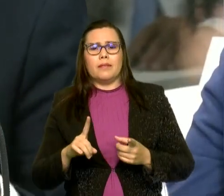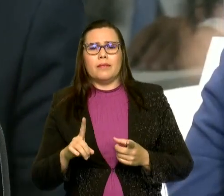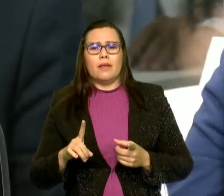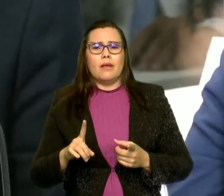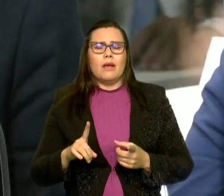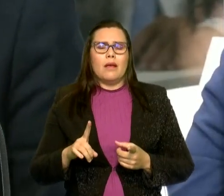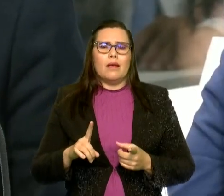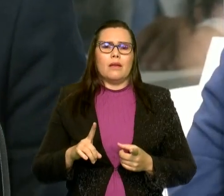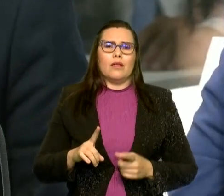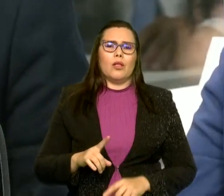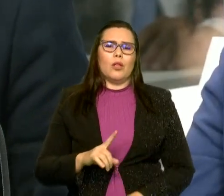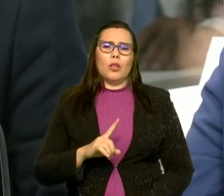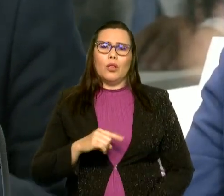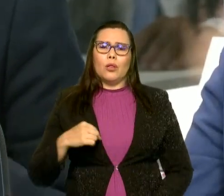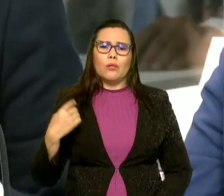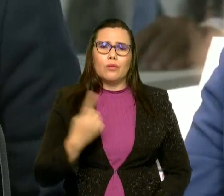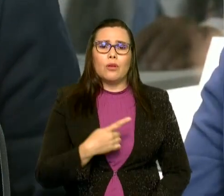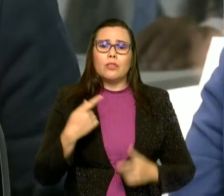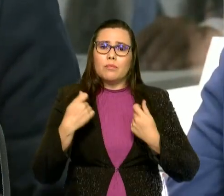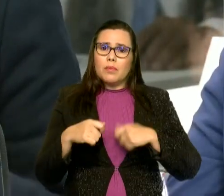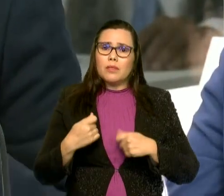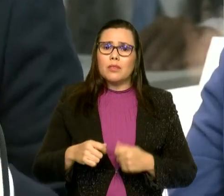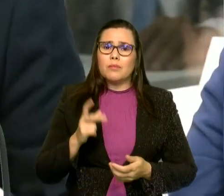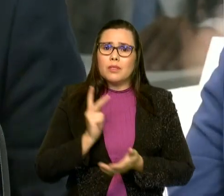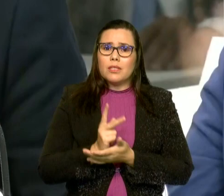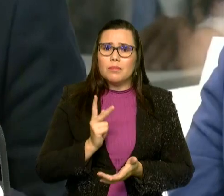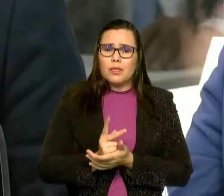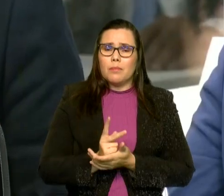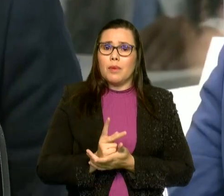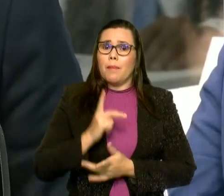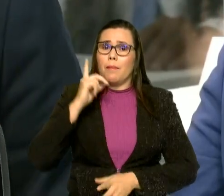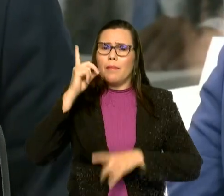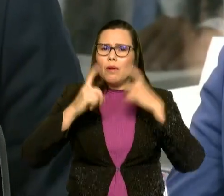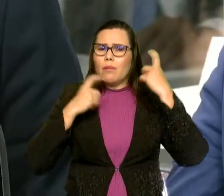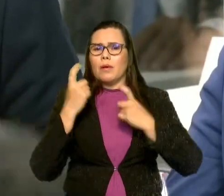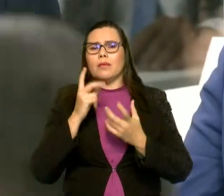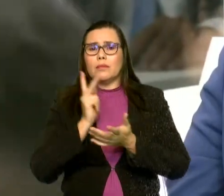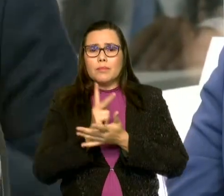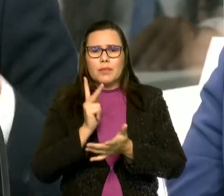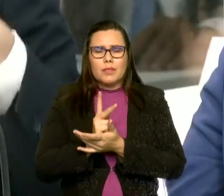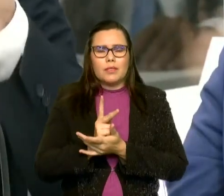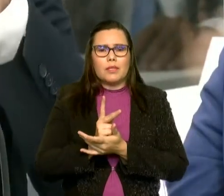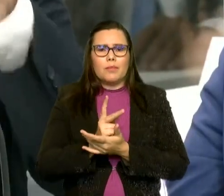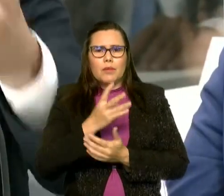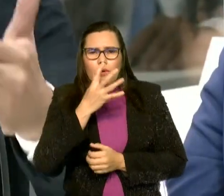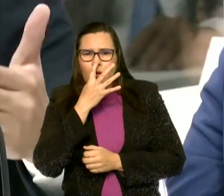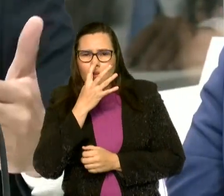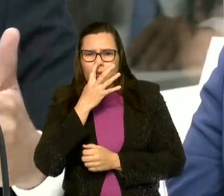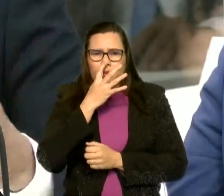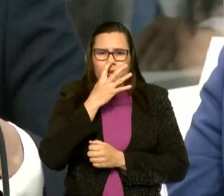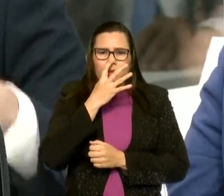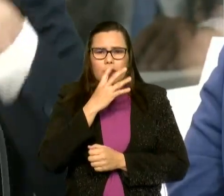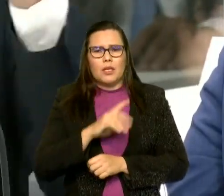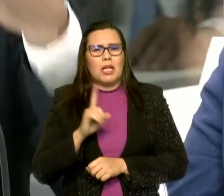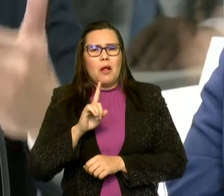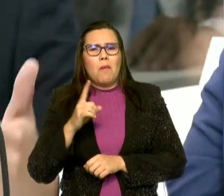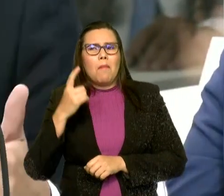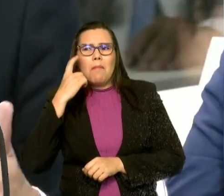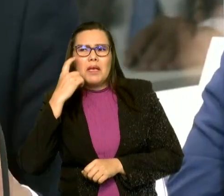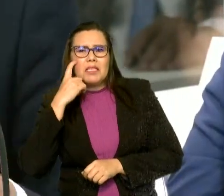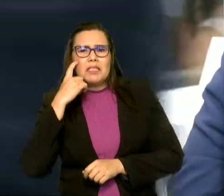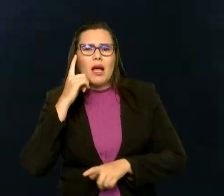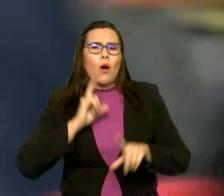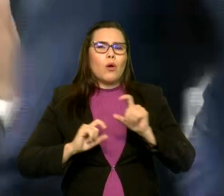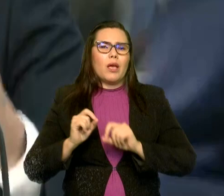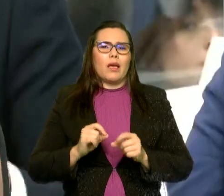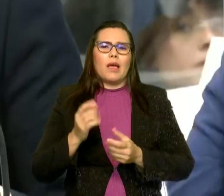pode passar mensagem para a sociedade que a Covid acabou, que infelizmente ela continua matando. A gente não pode desfazer os